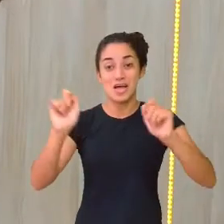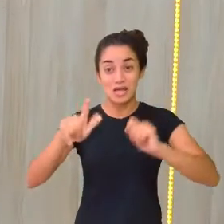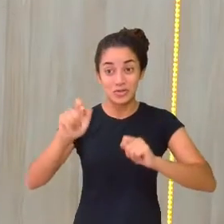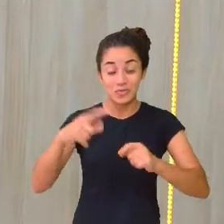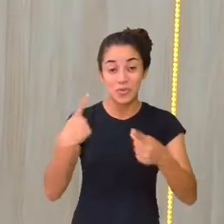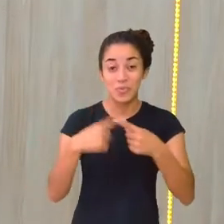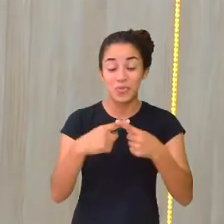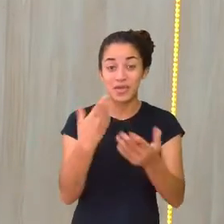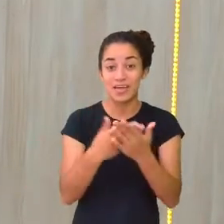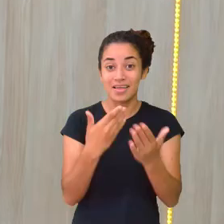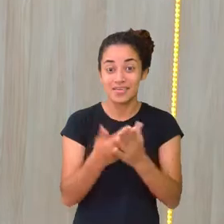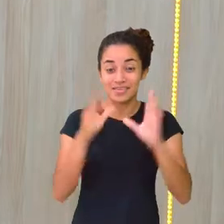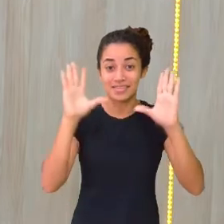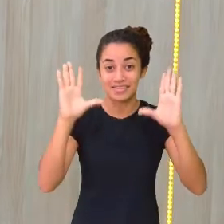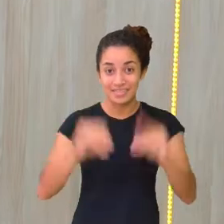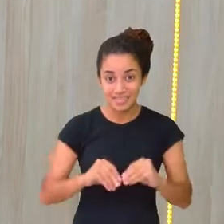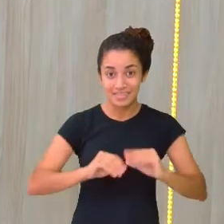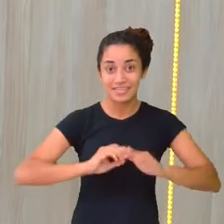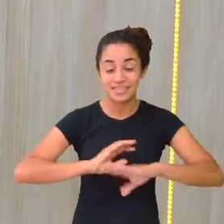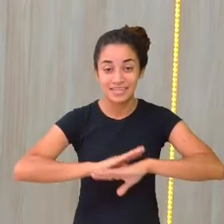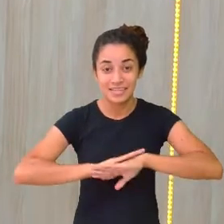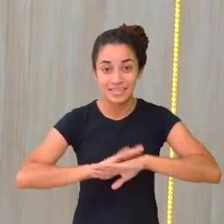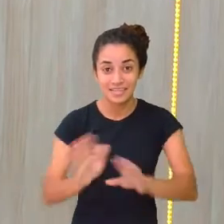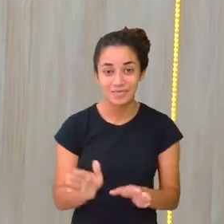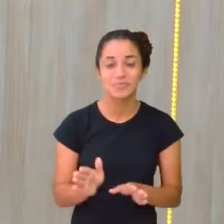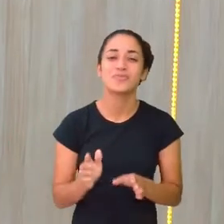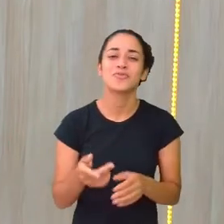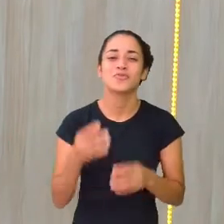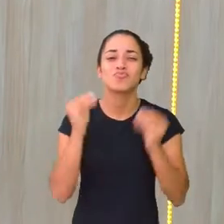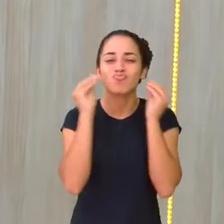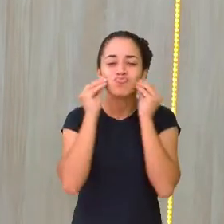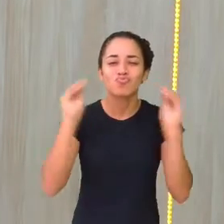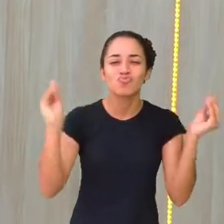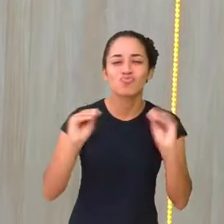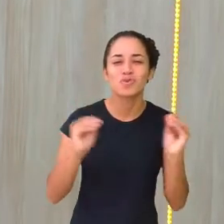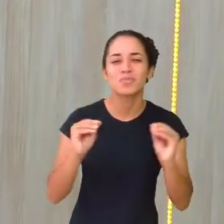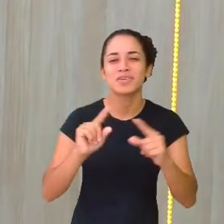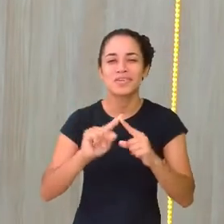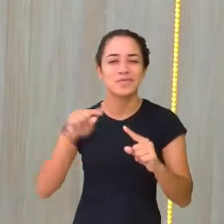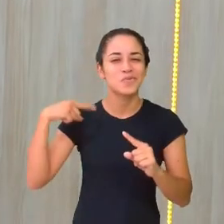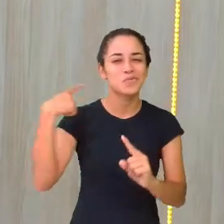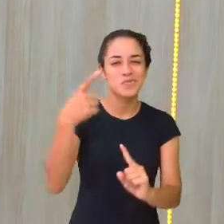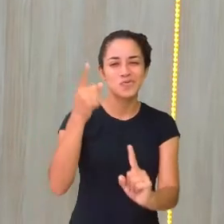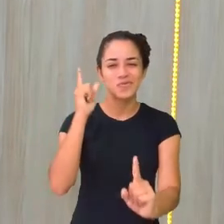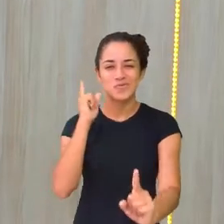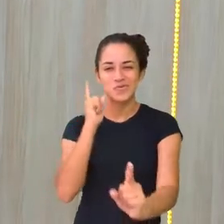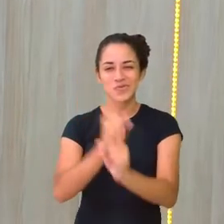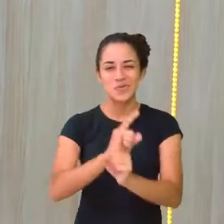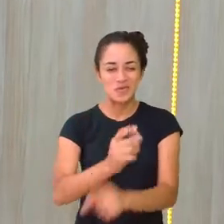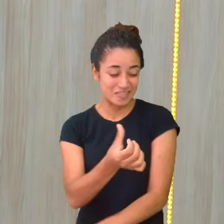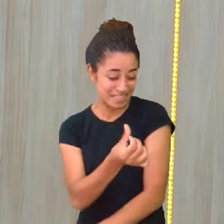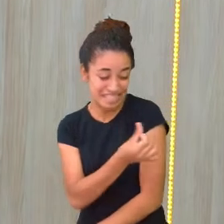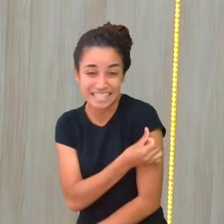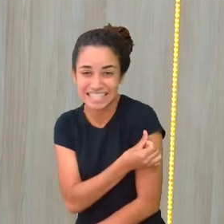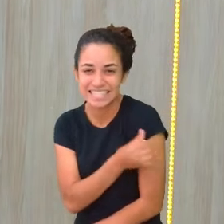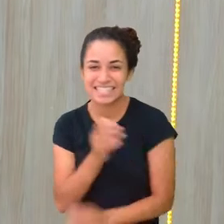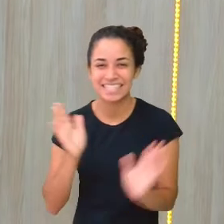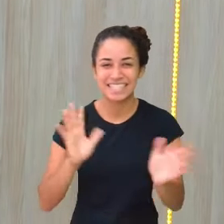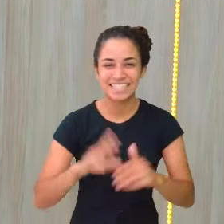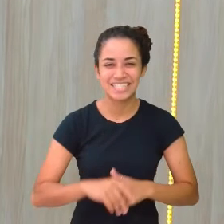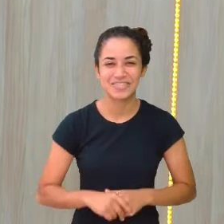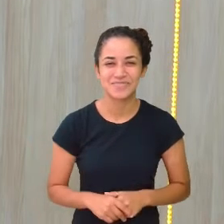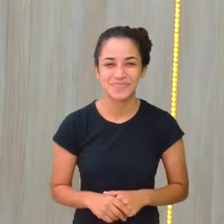aula encerrou. Um beijo do rostinho lindo. Até o próximo encontro, sexto ano.